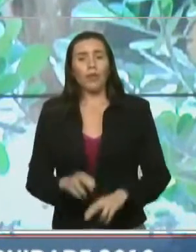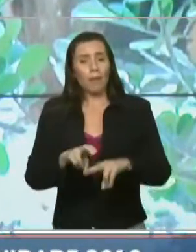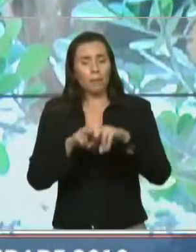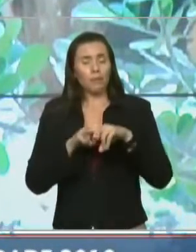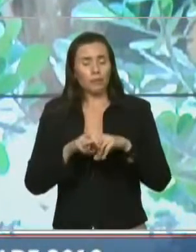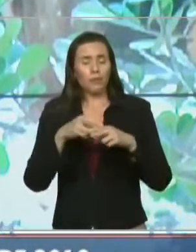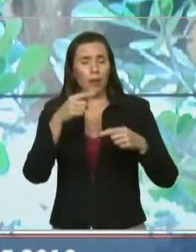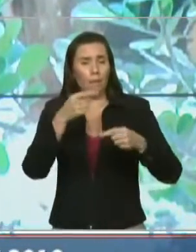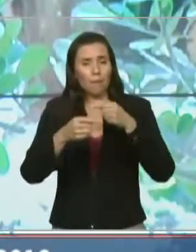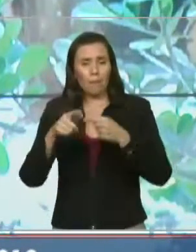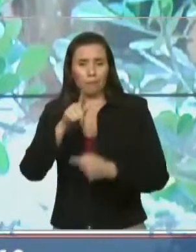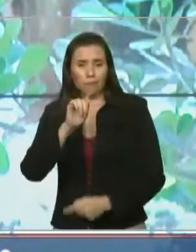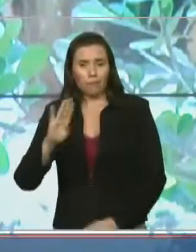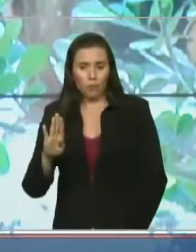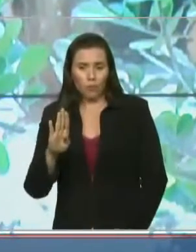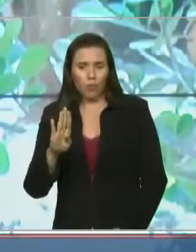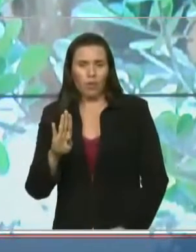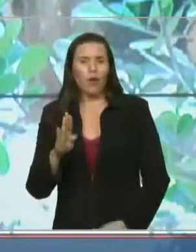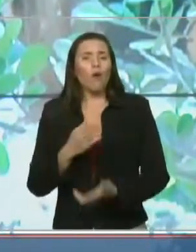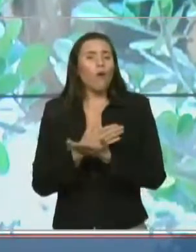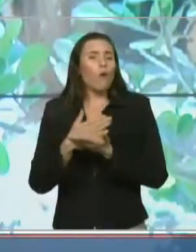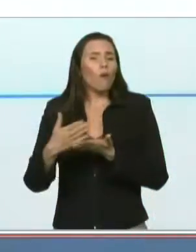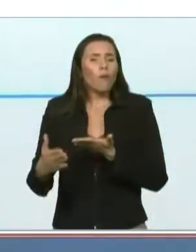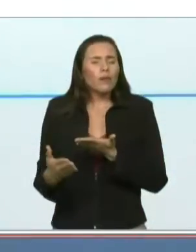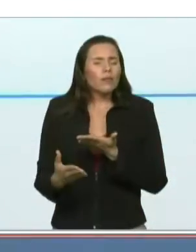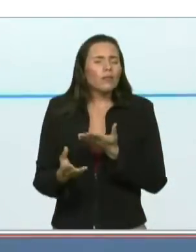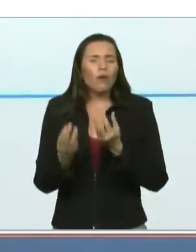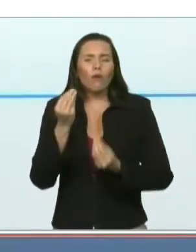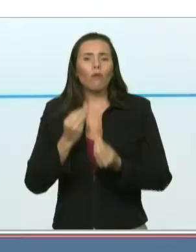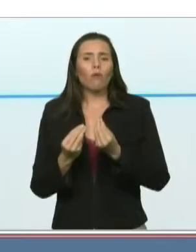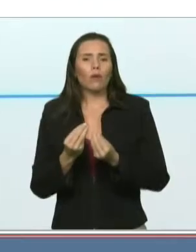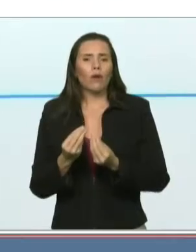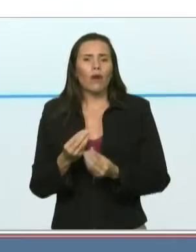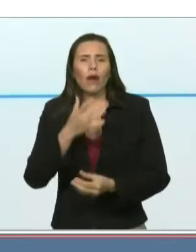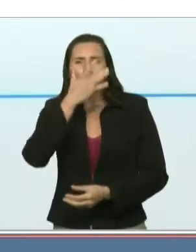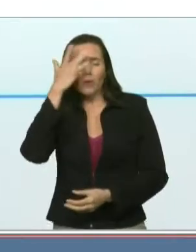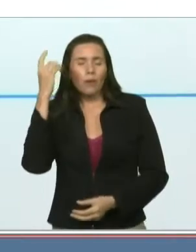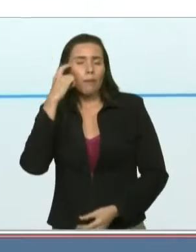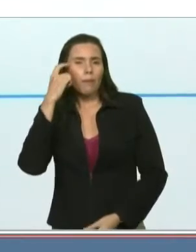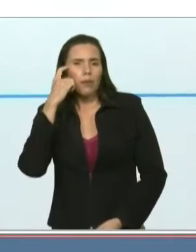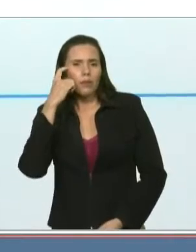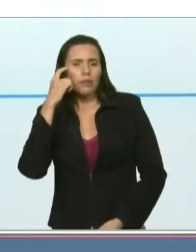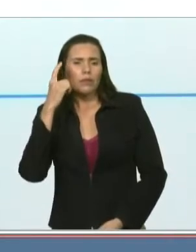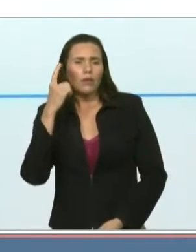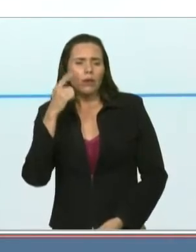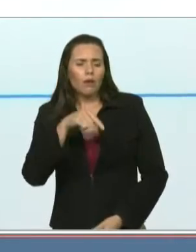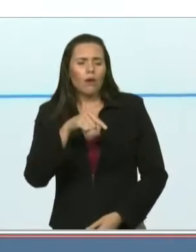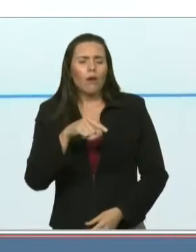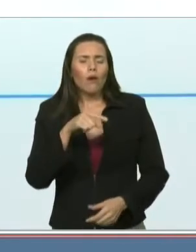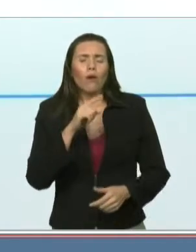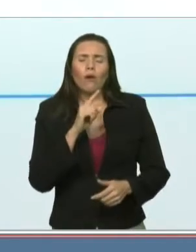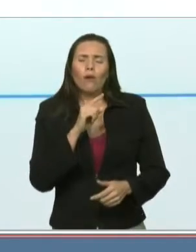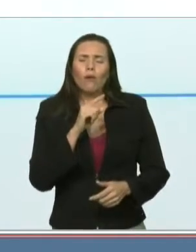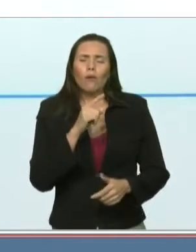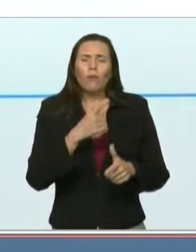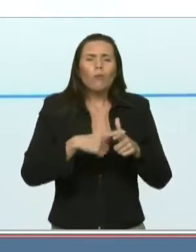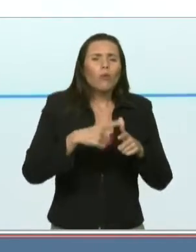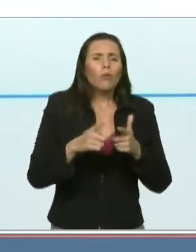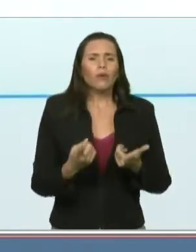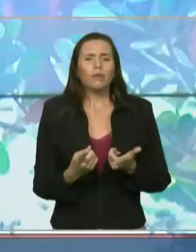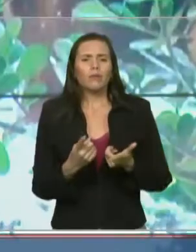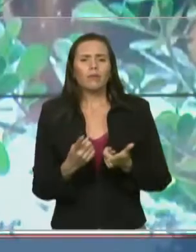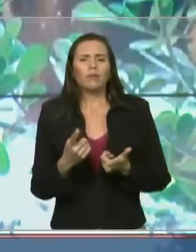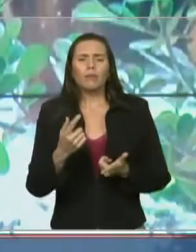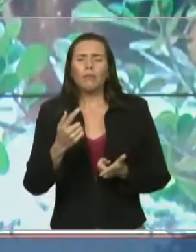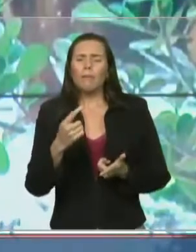pública, ela perpassa inicialmente pela necessidade. Primeiro é identificado o problema. Qual é a